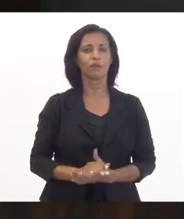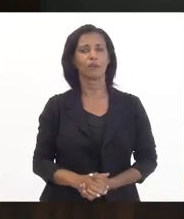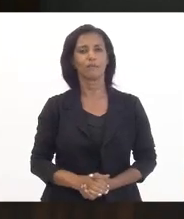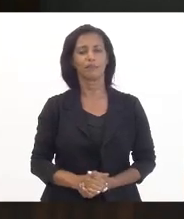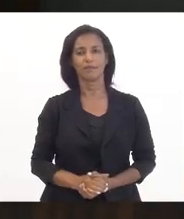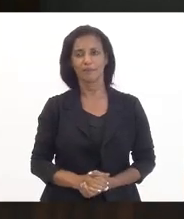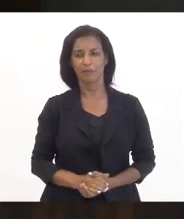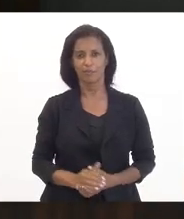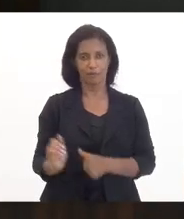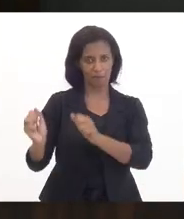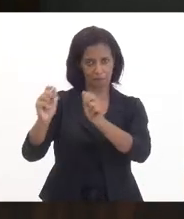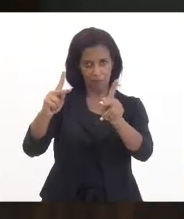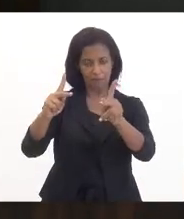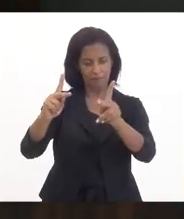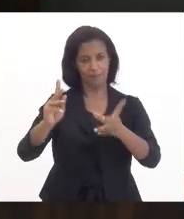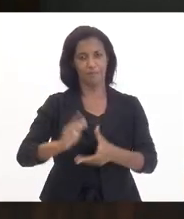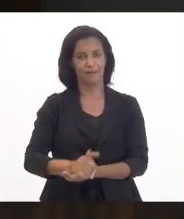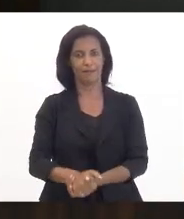Ok?